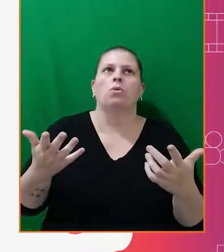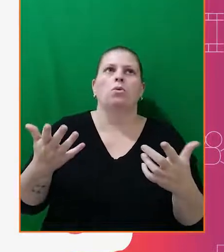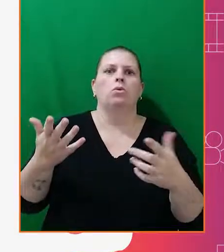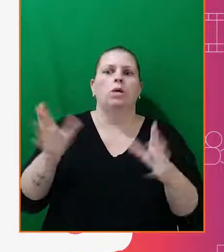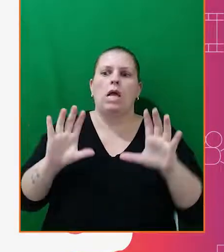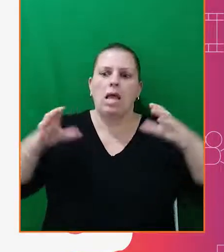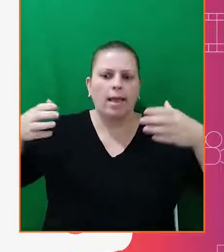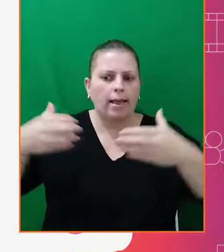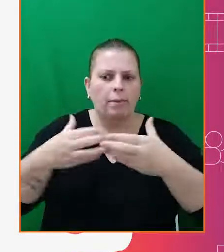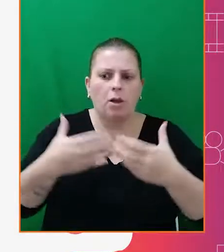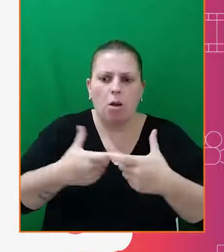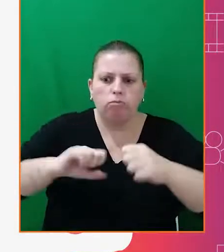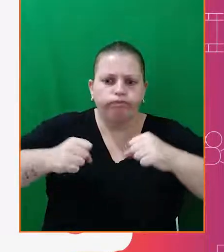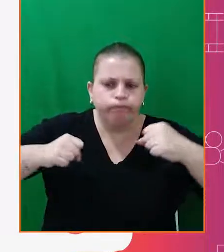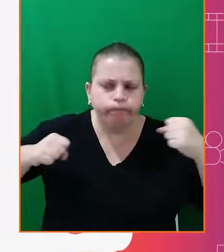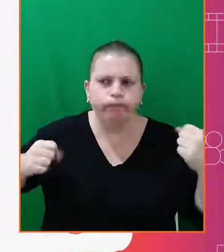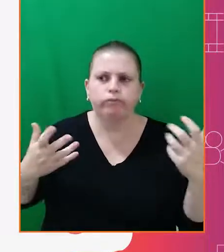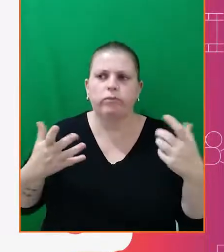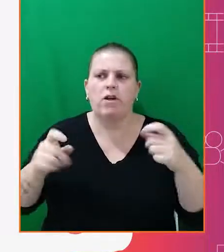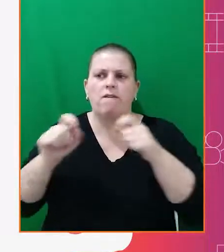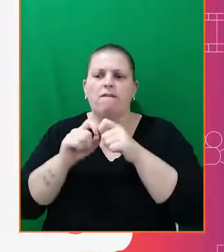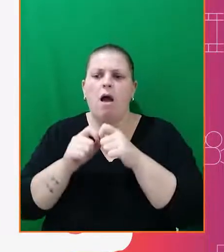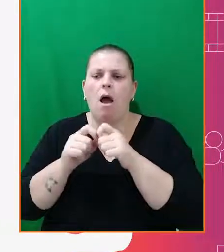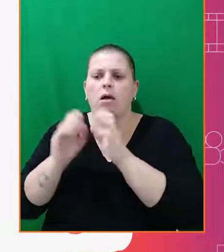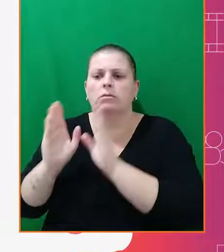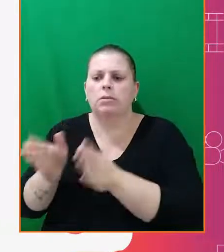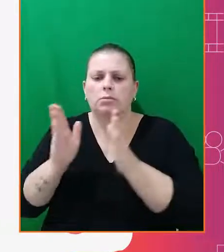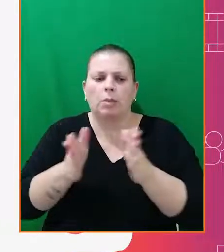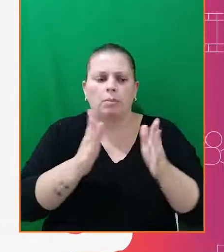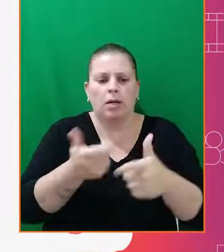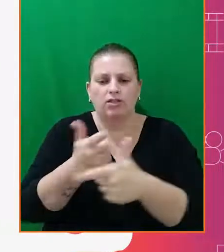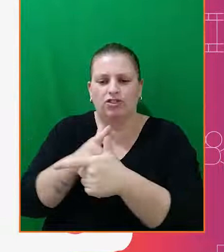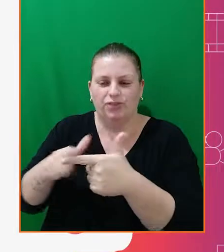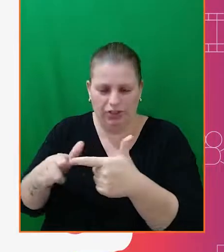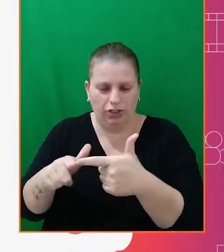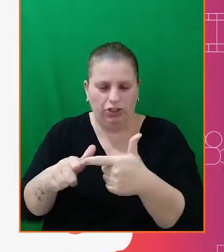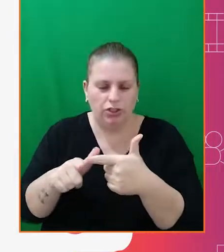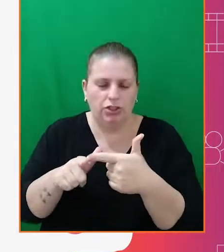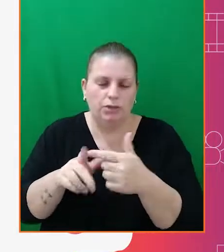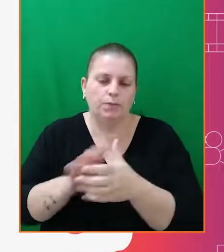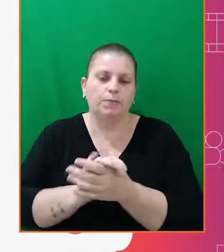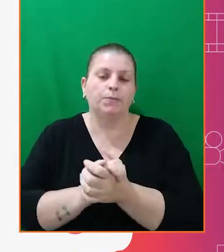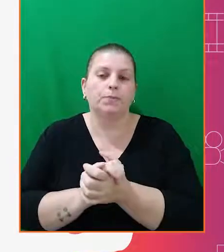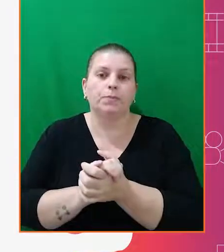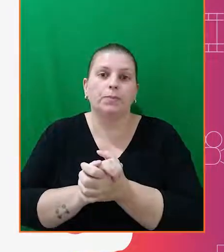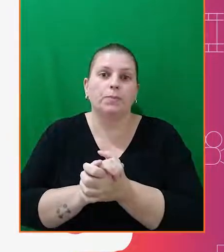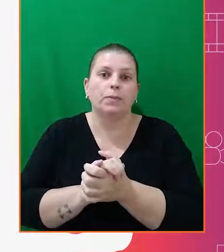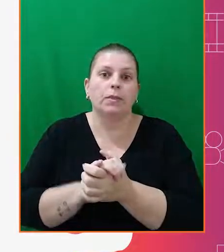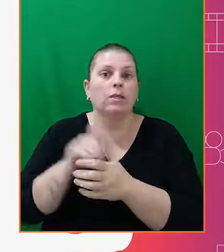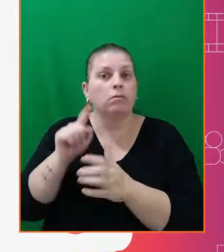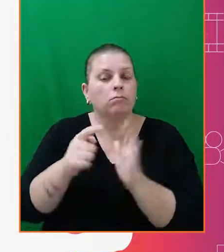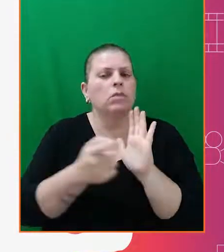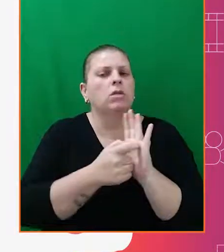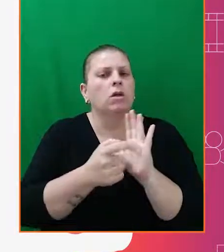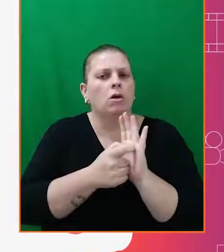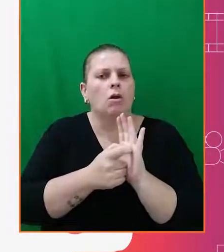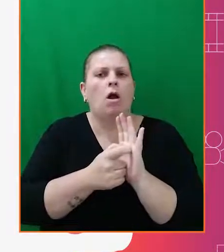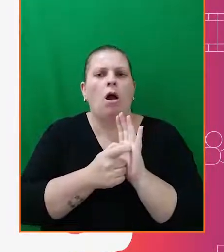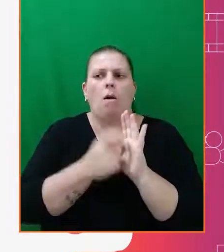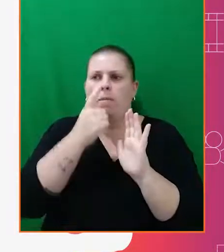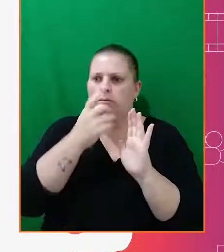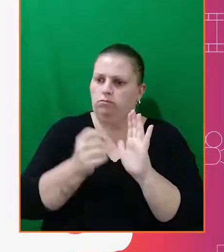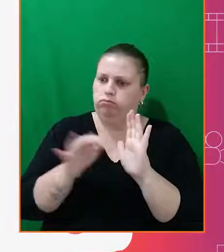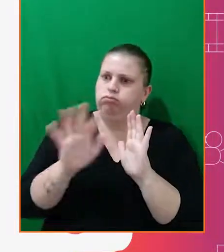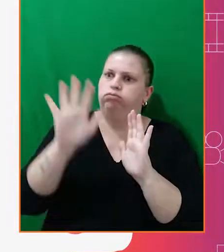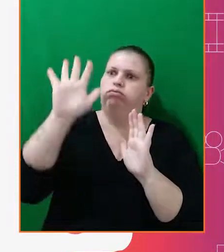grandes produções, que tem grandes equipes, onde cada um vai fazer uma parte segmentada do trabalho. E ele é um